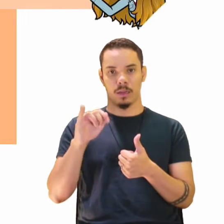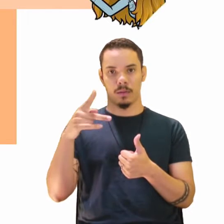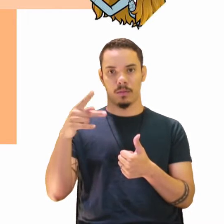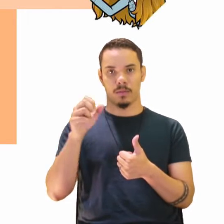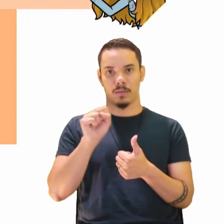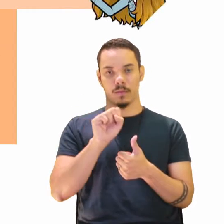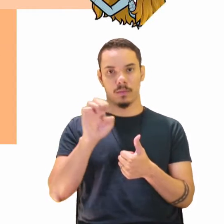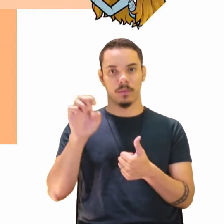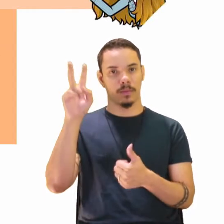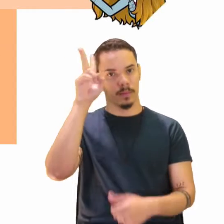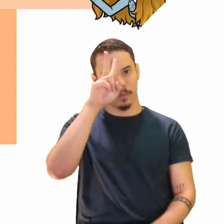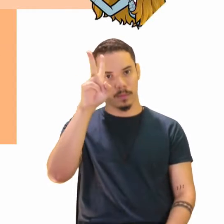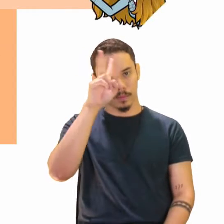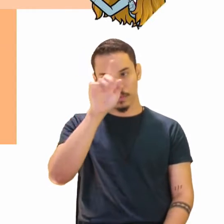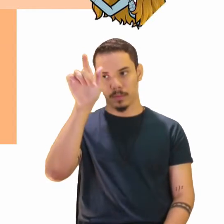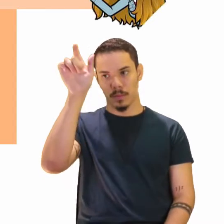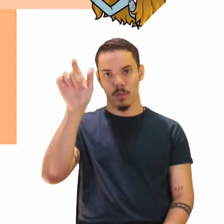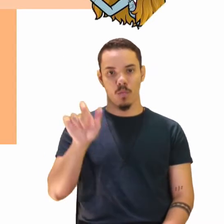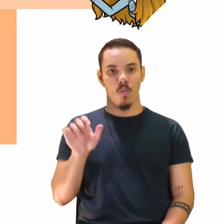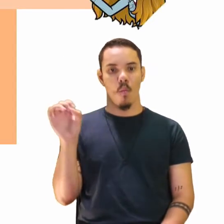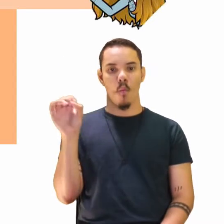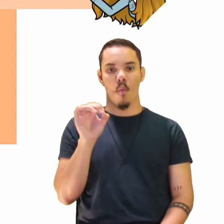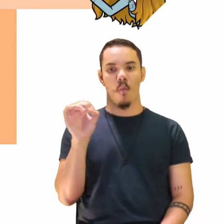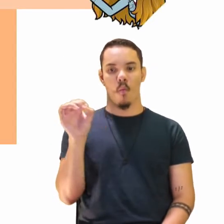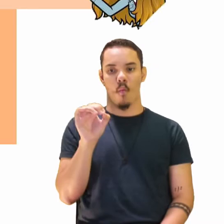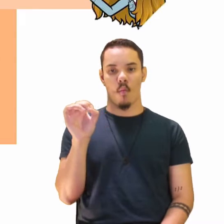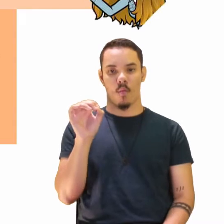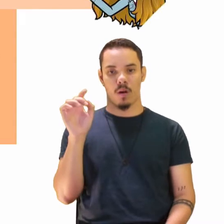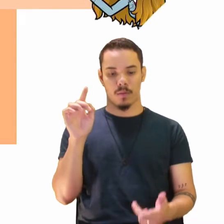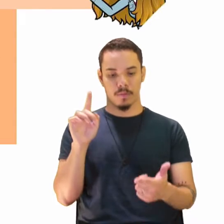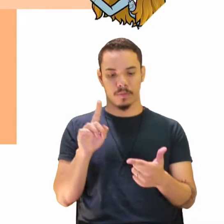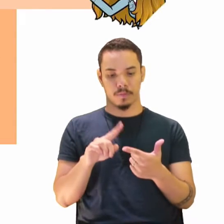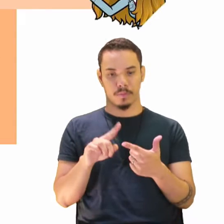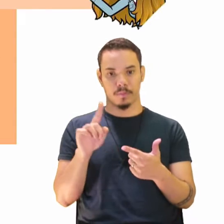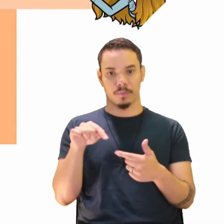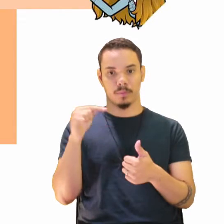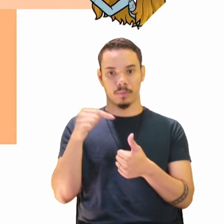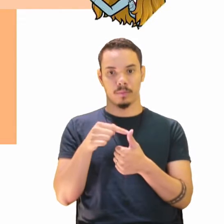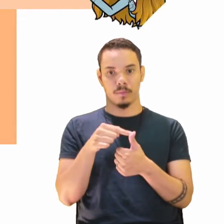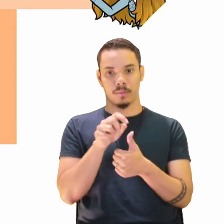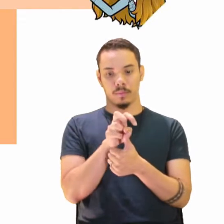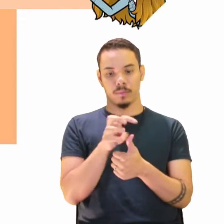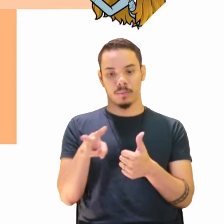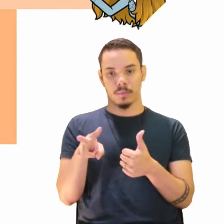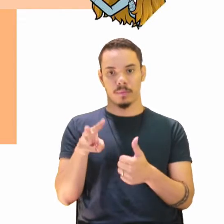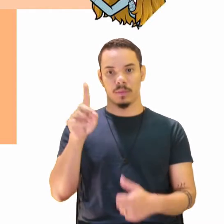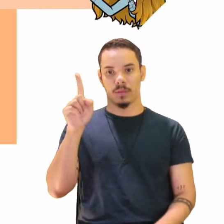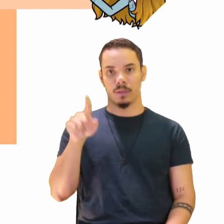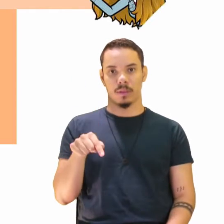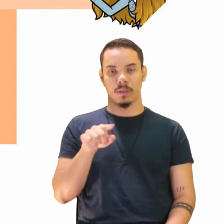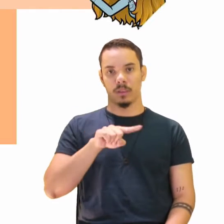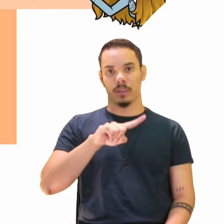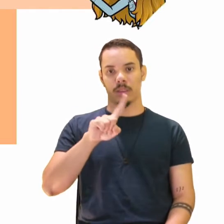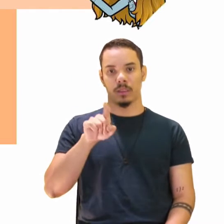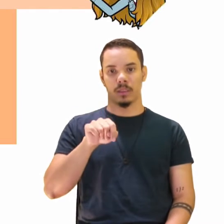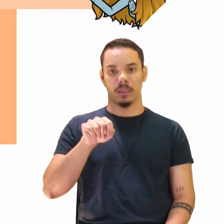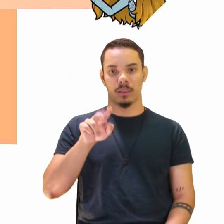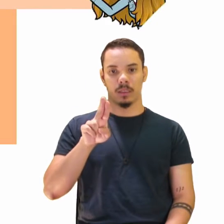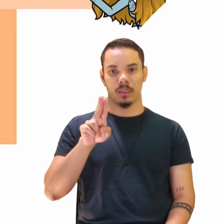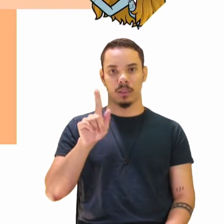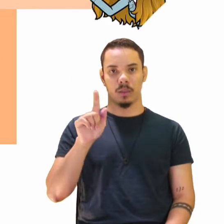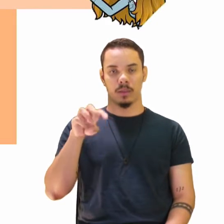sujeito oculto, né, que é o sujeito elíptico. E o zeugma também, que é a omissão